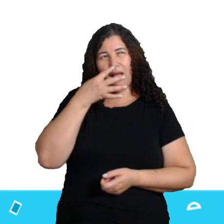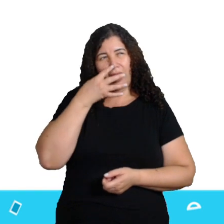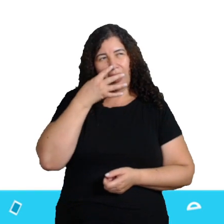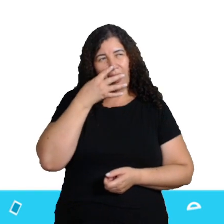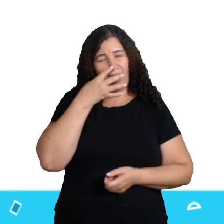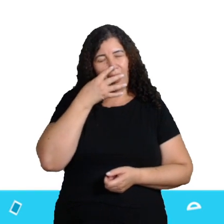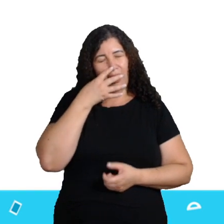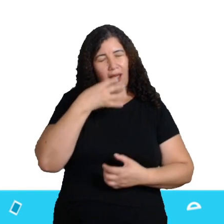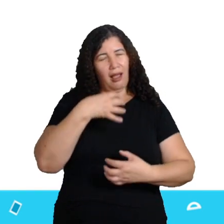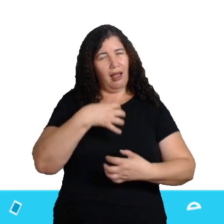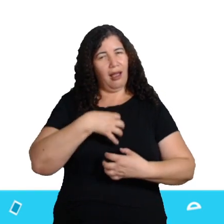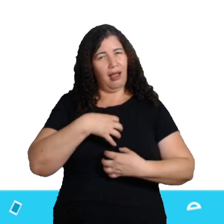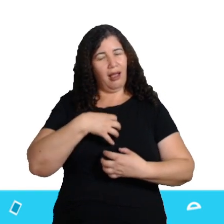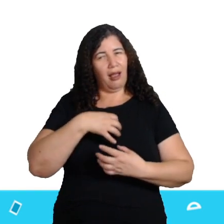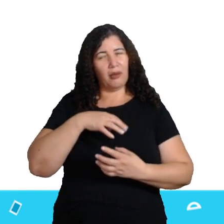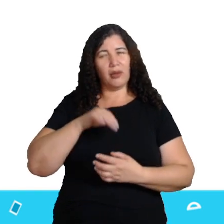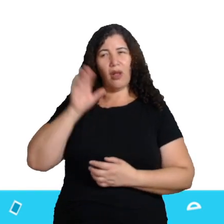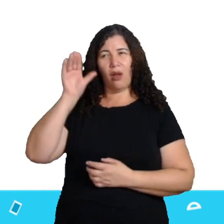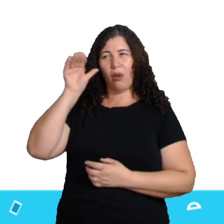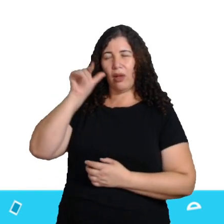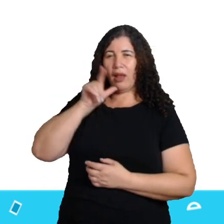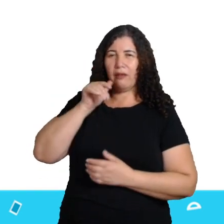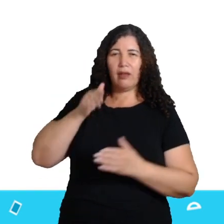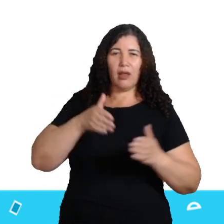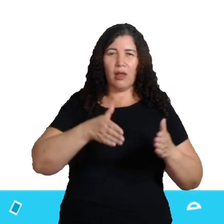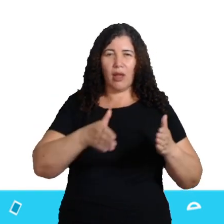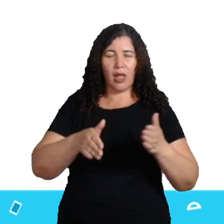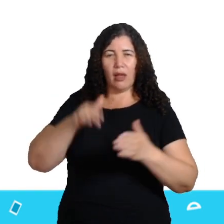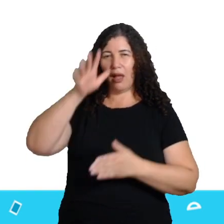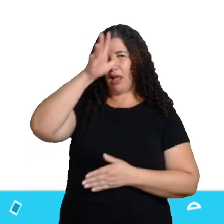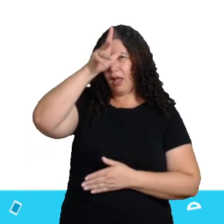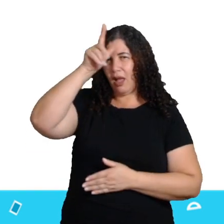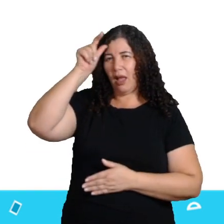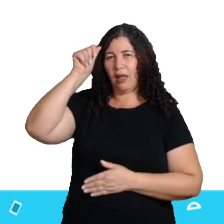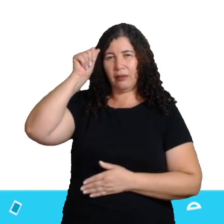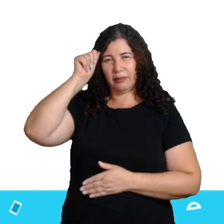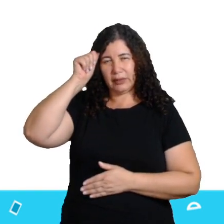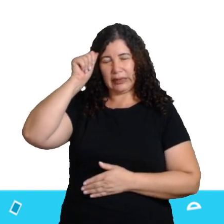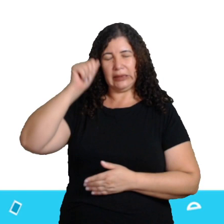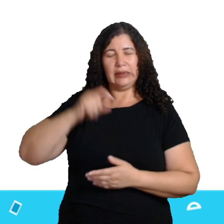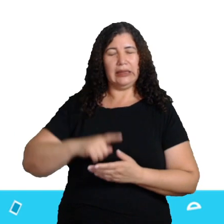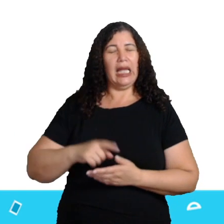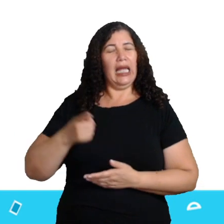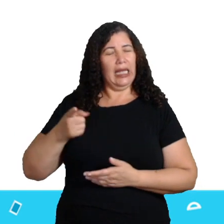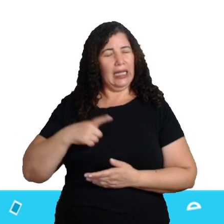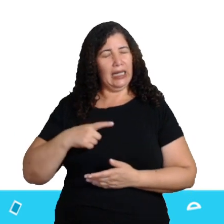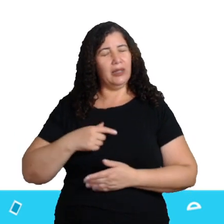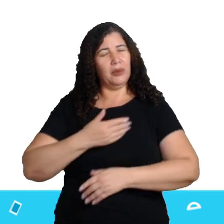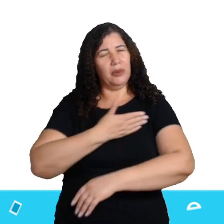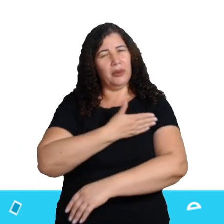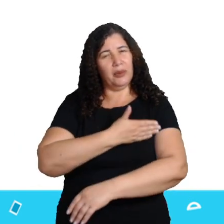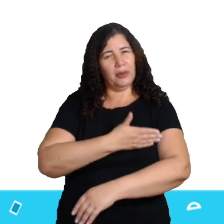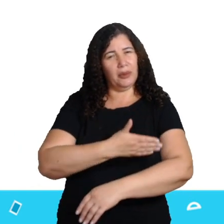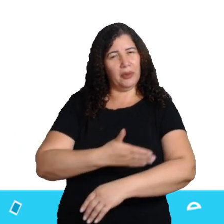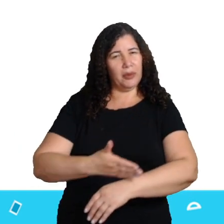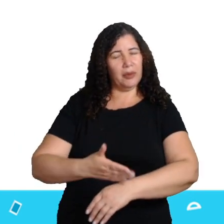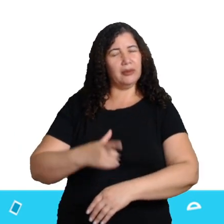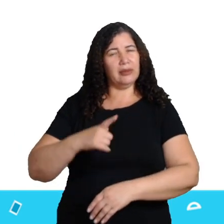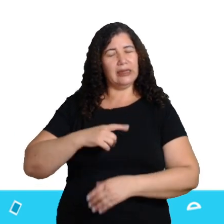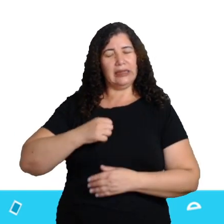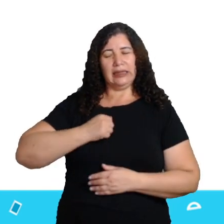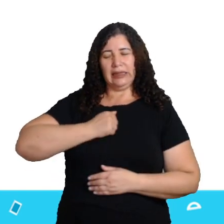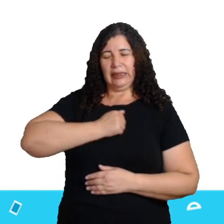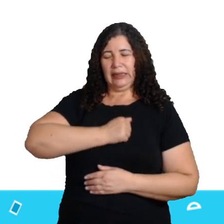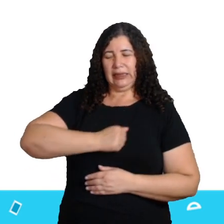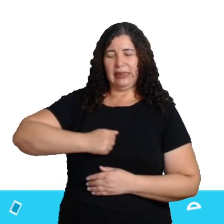alma, observava os rios da Amazônia, dos quais costumava sentir